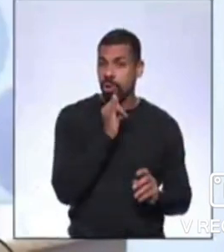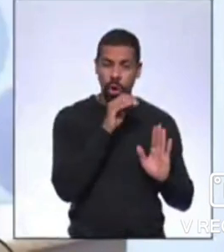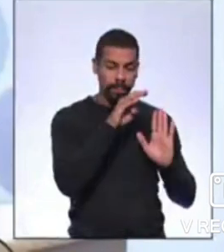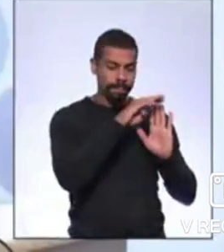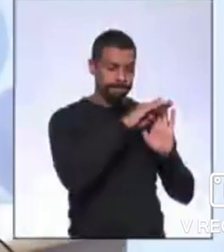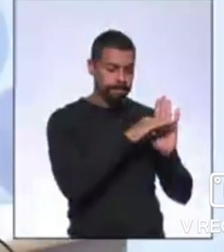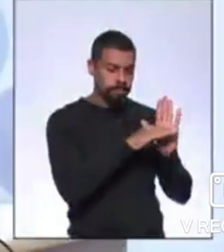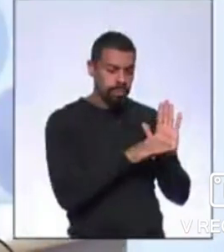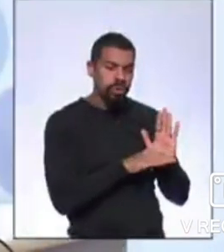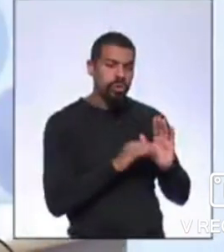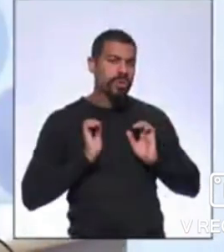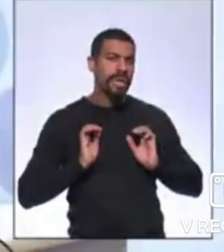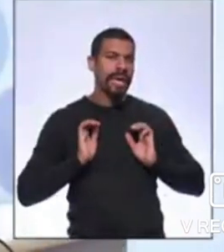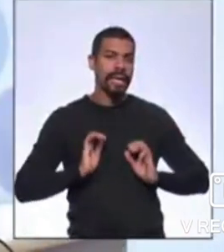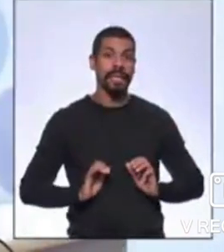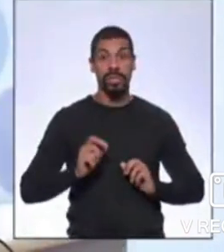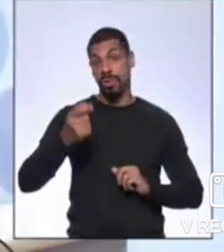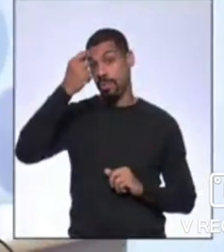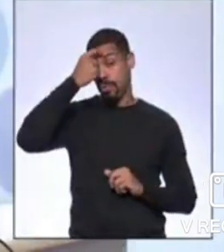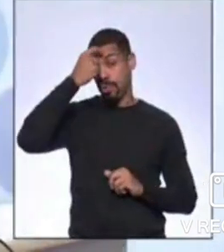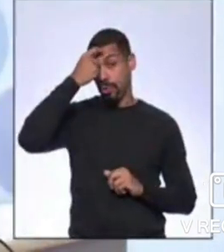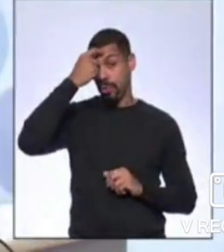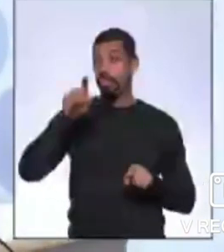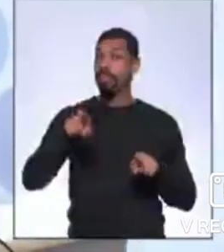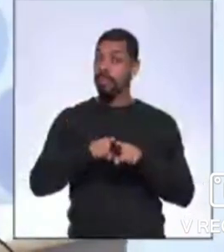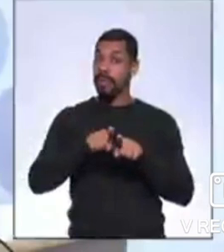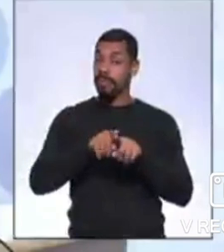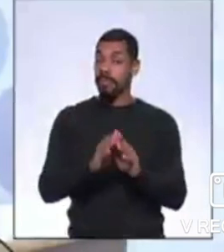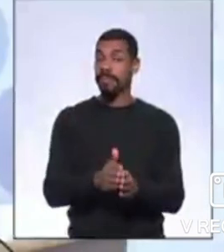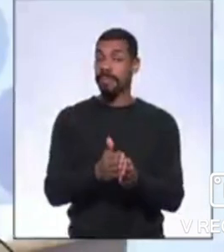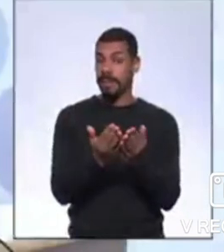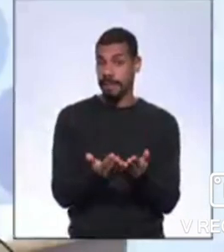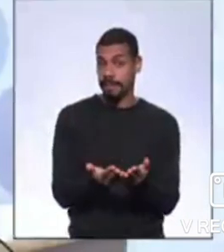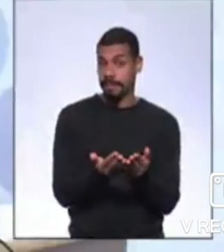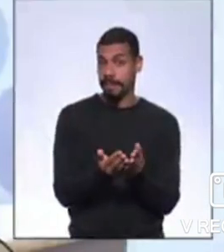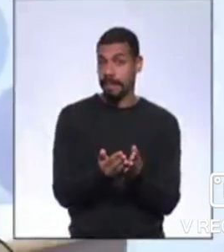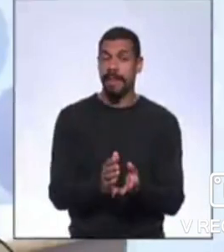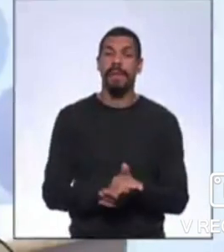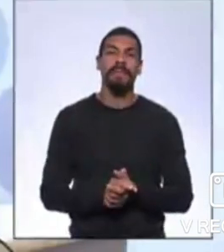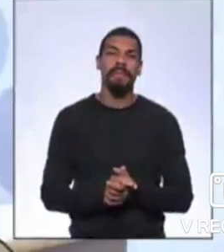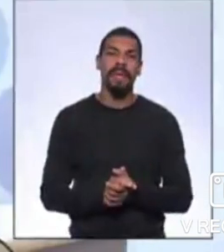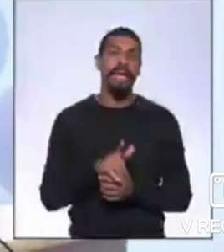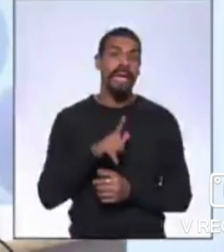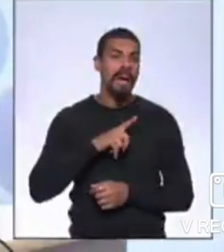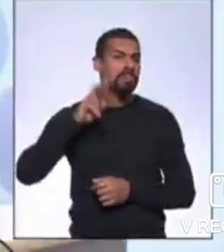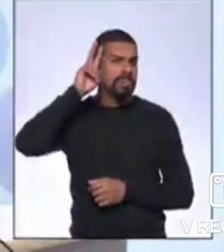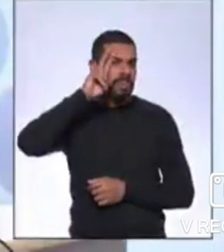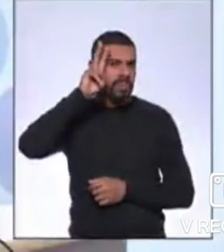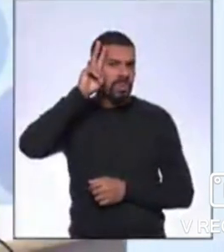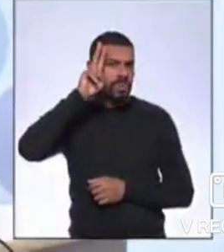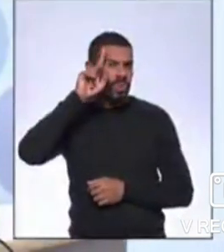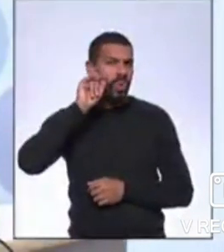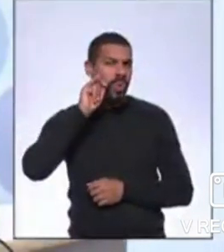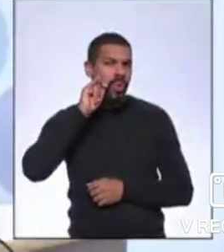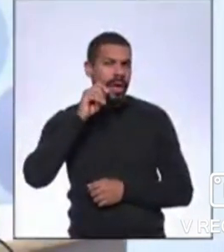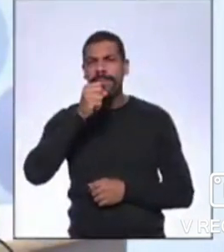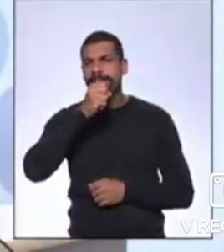morais e éticos desse povo através dos relatos bíblicos, tá? Então, para a história, o